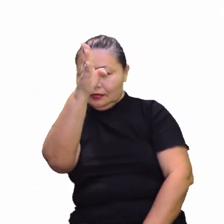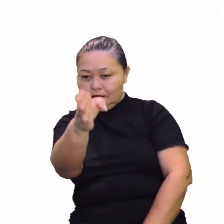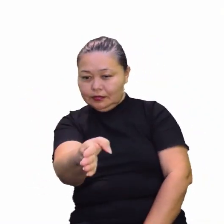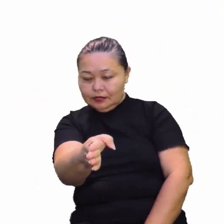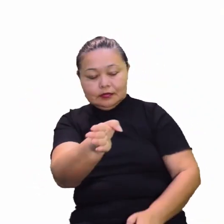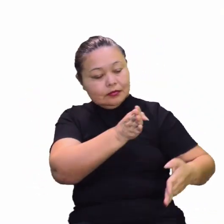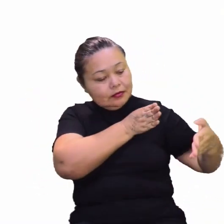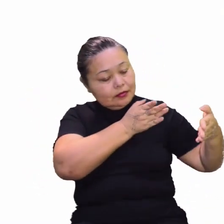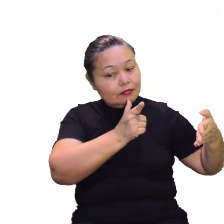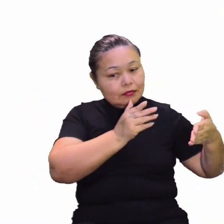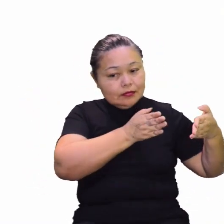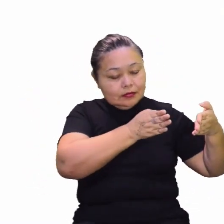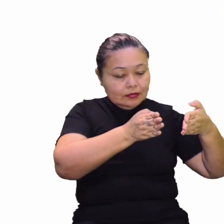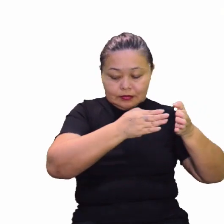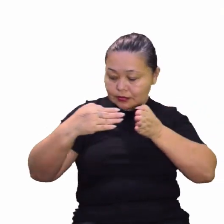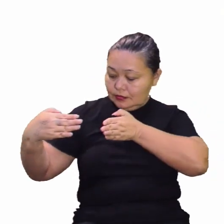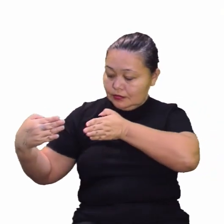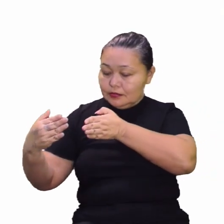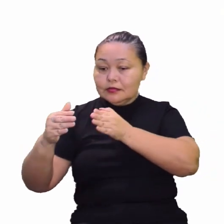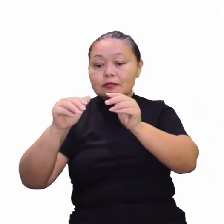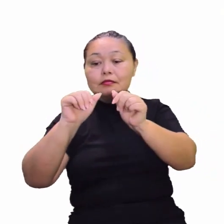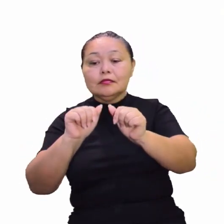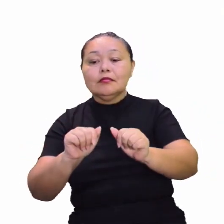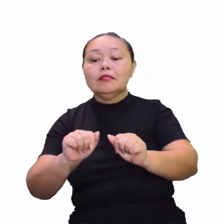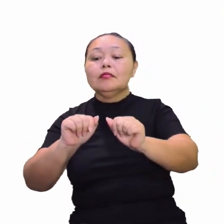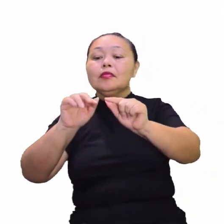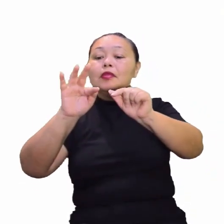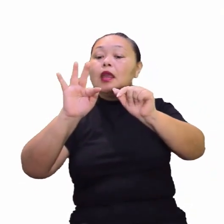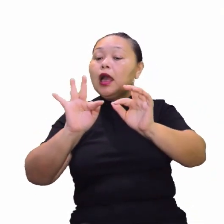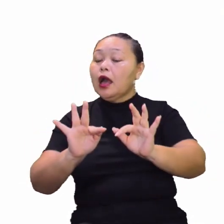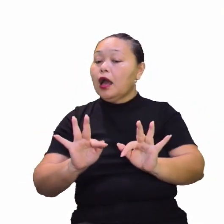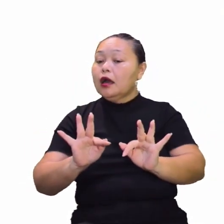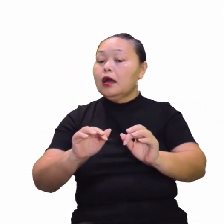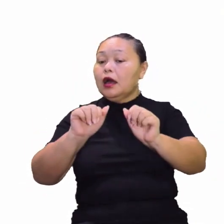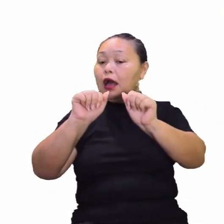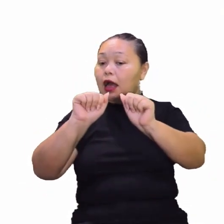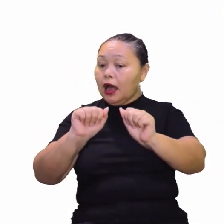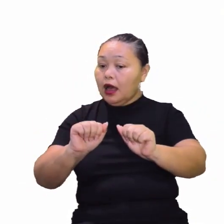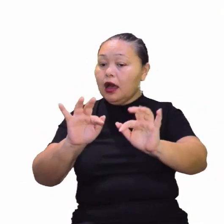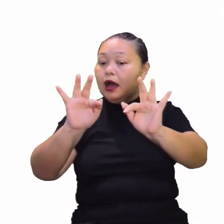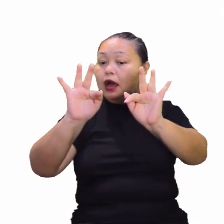rio principal, os seus afluentes e subafluentes. Então,